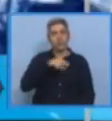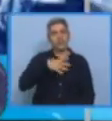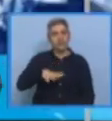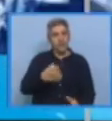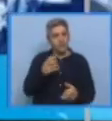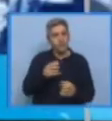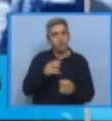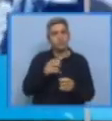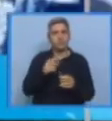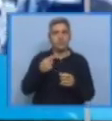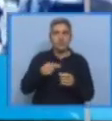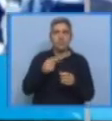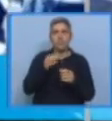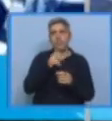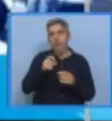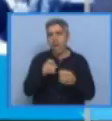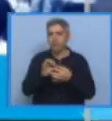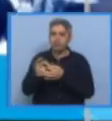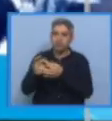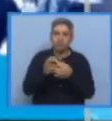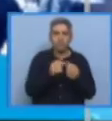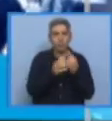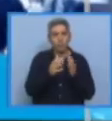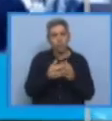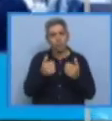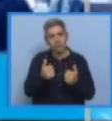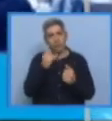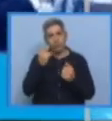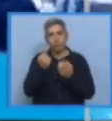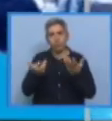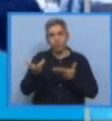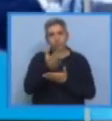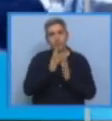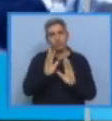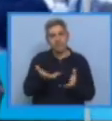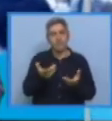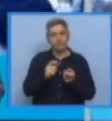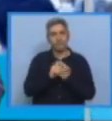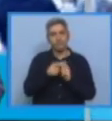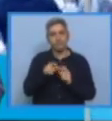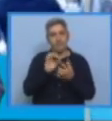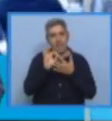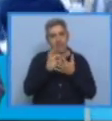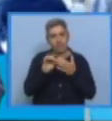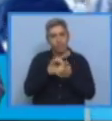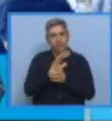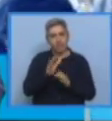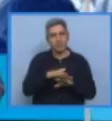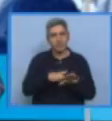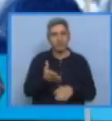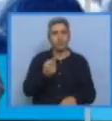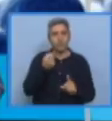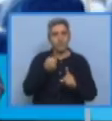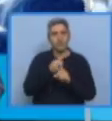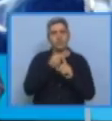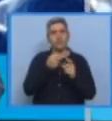quisermos existir em paz, na harmonia uns com os outros, com as sociedades, com as instituições, temos, de facto, de colocar todas essas características no jornalismo que fazemos. É um desafio